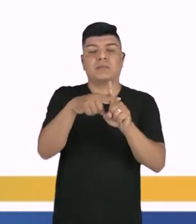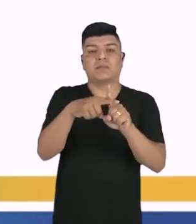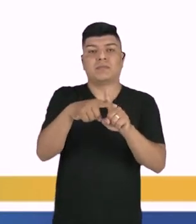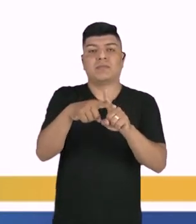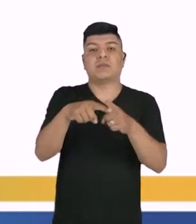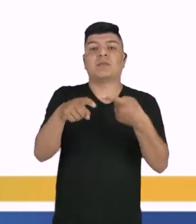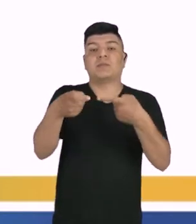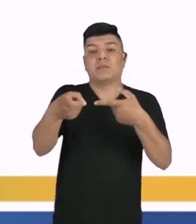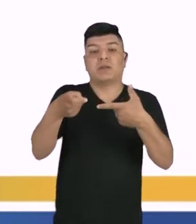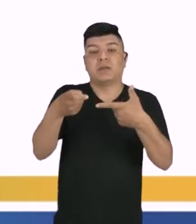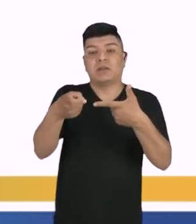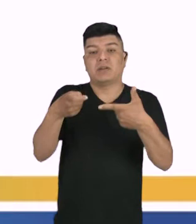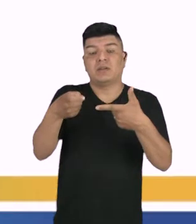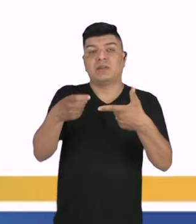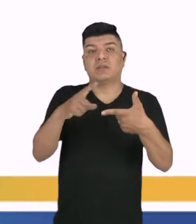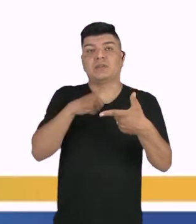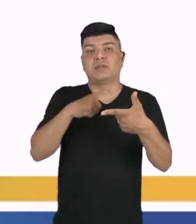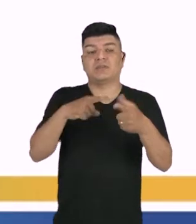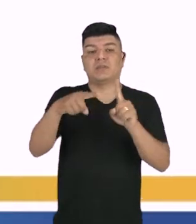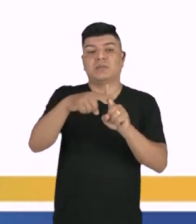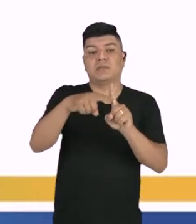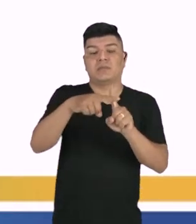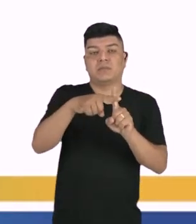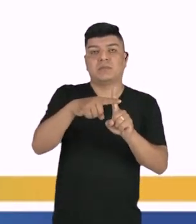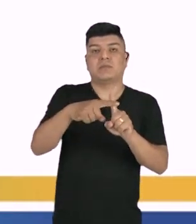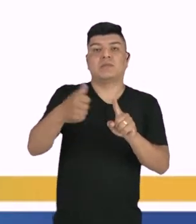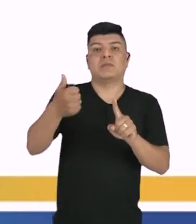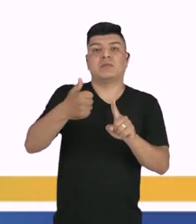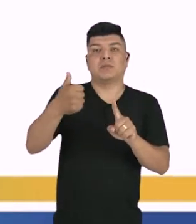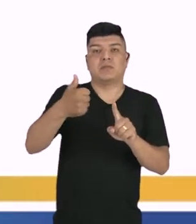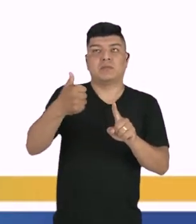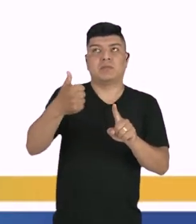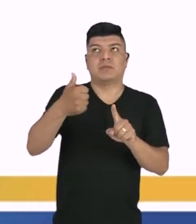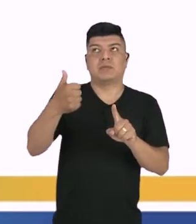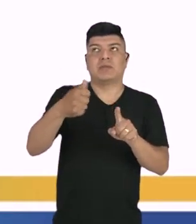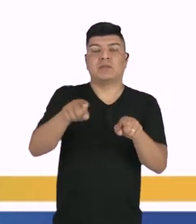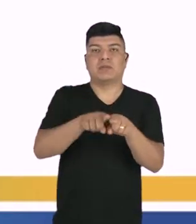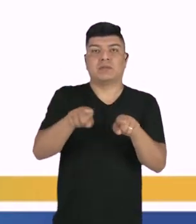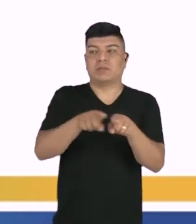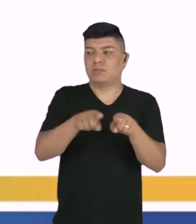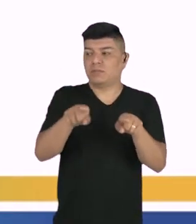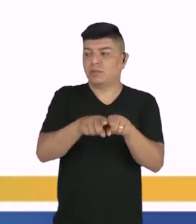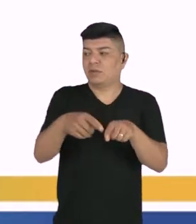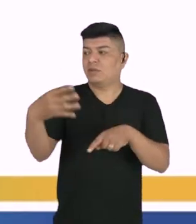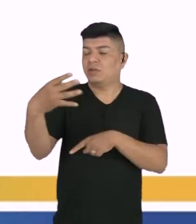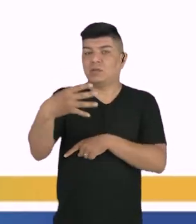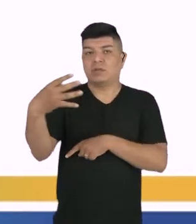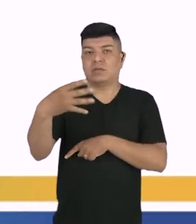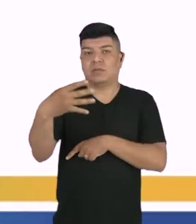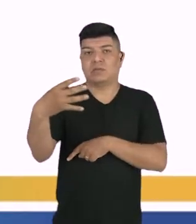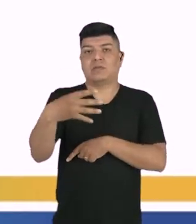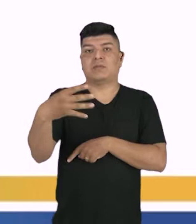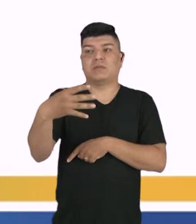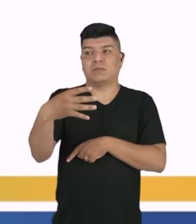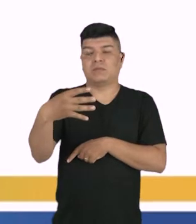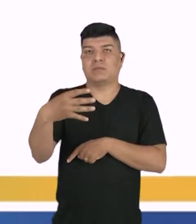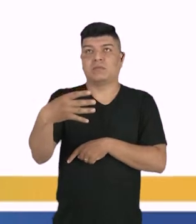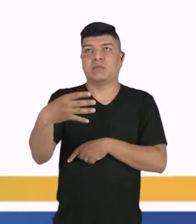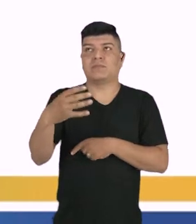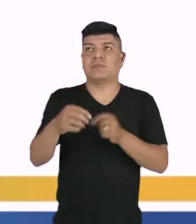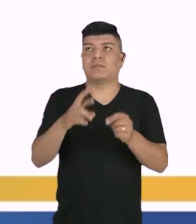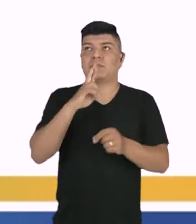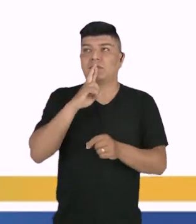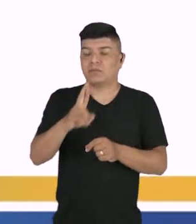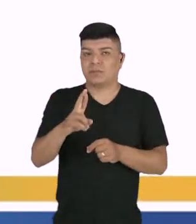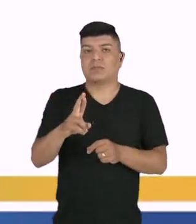x, né? Nós temos cosseno positivo no primeiro quadrante e também no quarto. Para